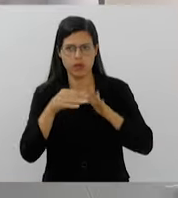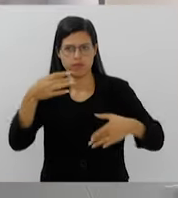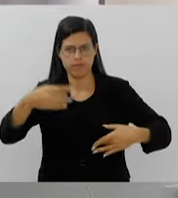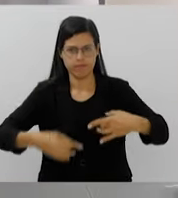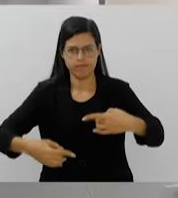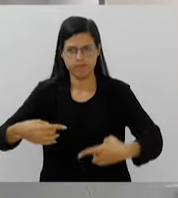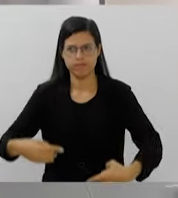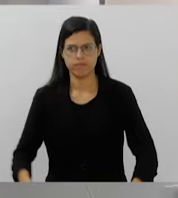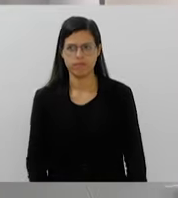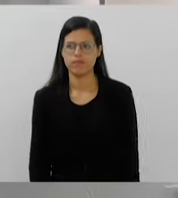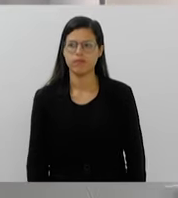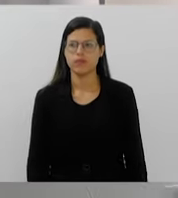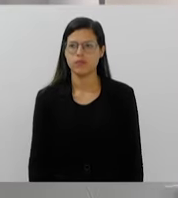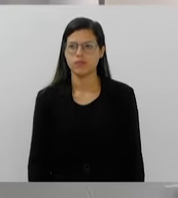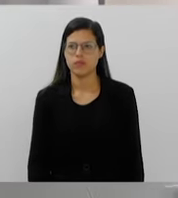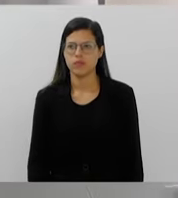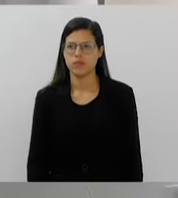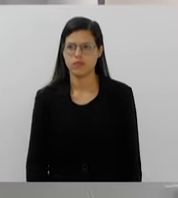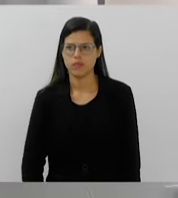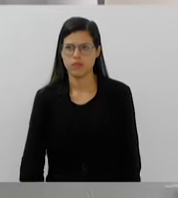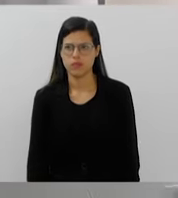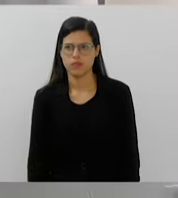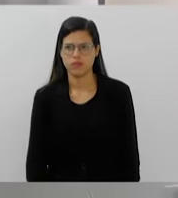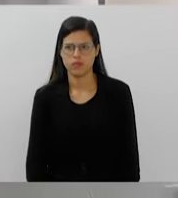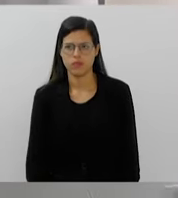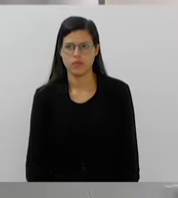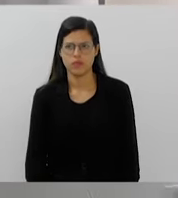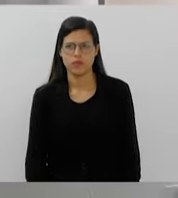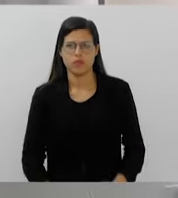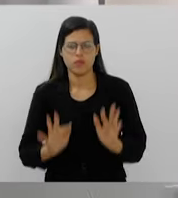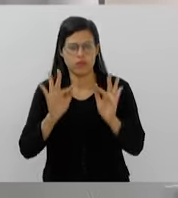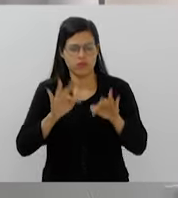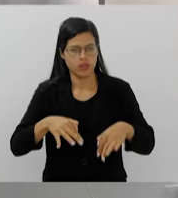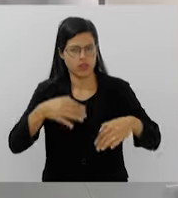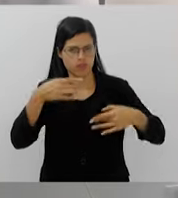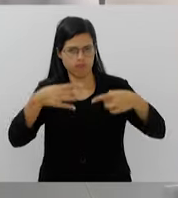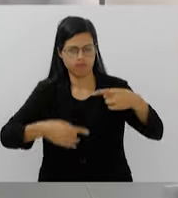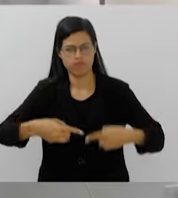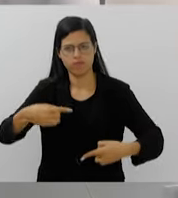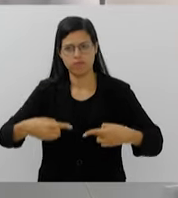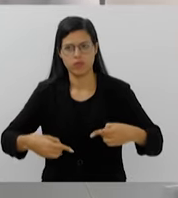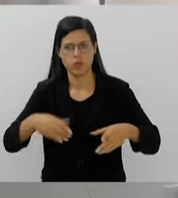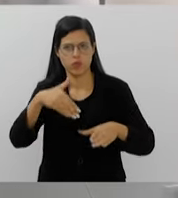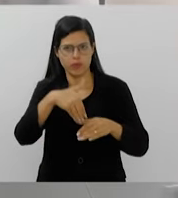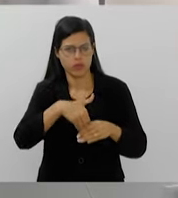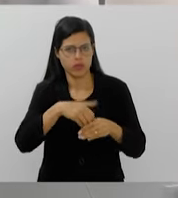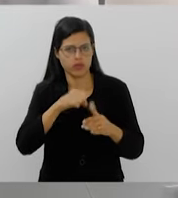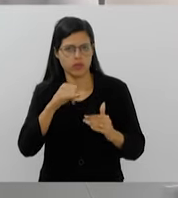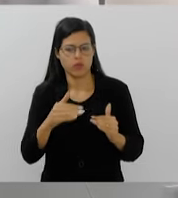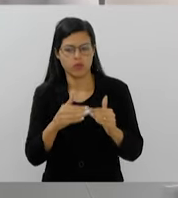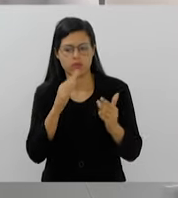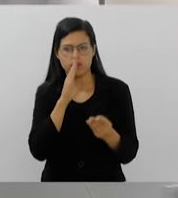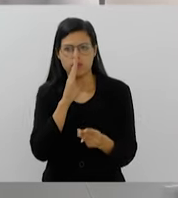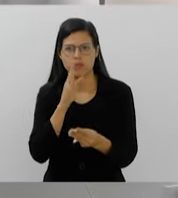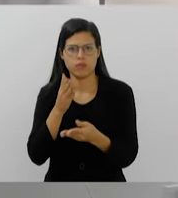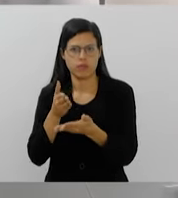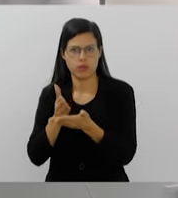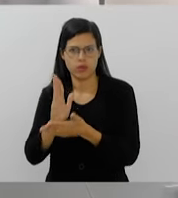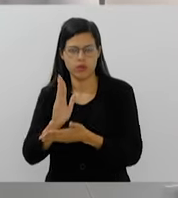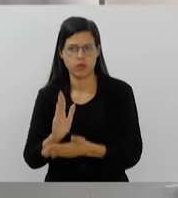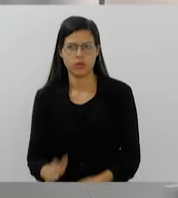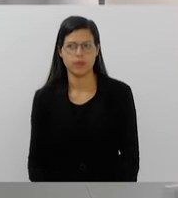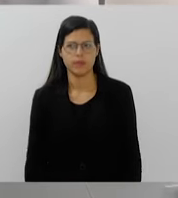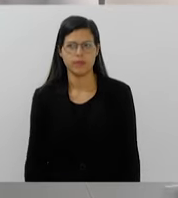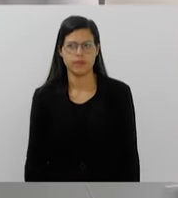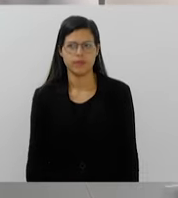discussão. Oi? Não havendo quem queira discutir, encerrada a discussão. Em votação, senhores que aprovam, permaneçam como estão,